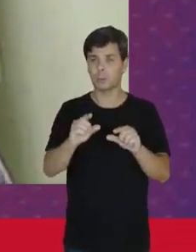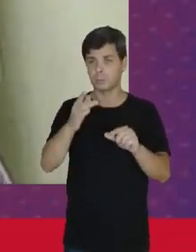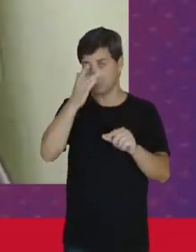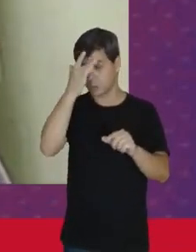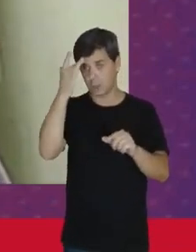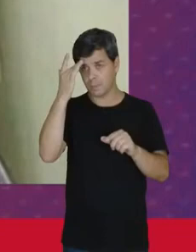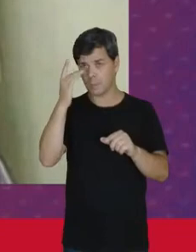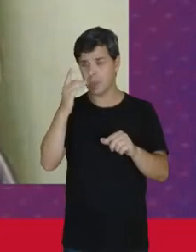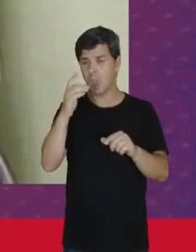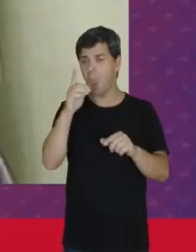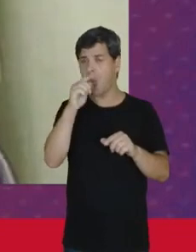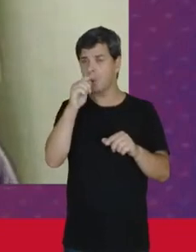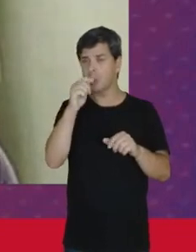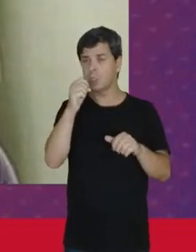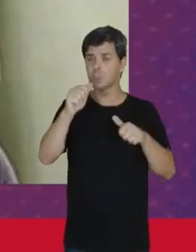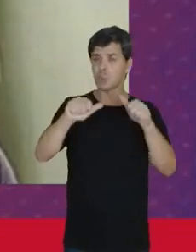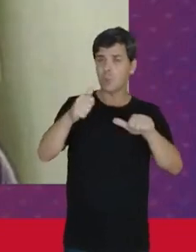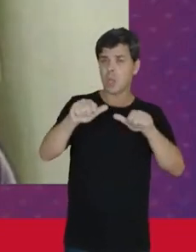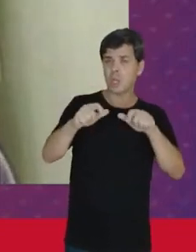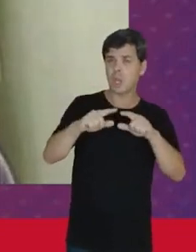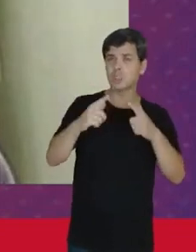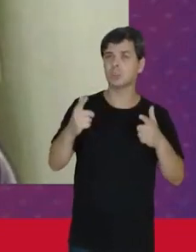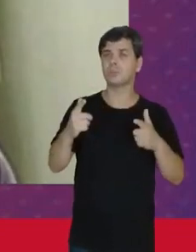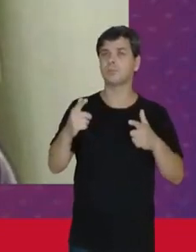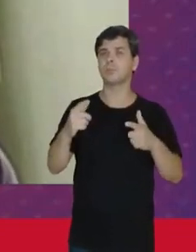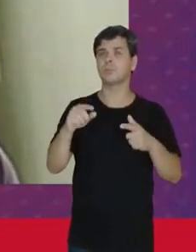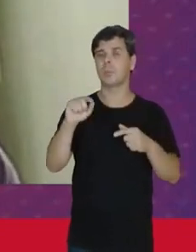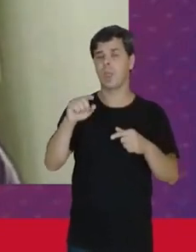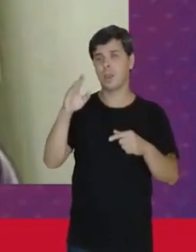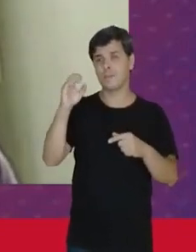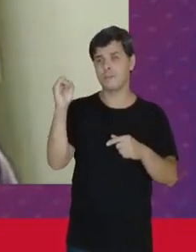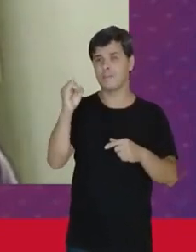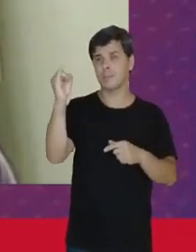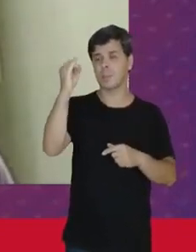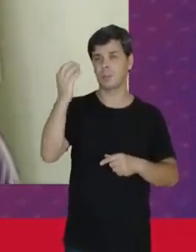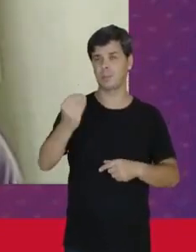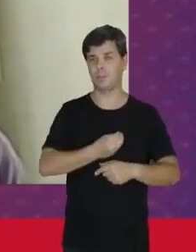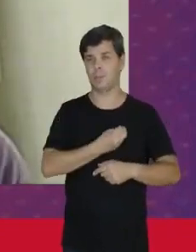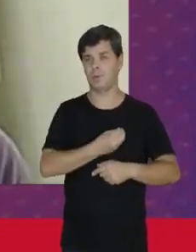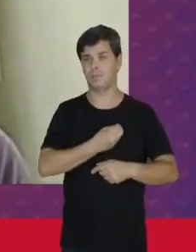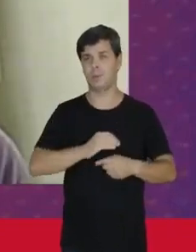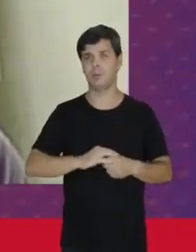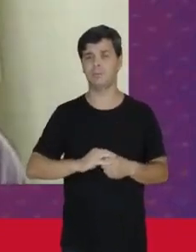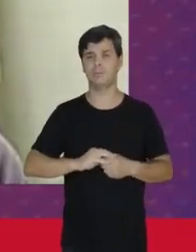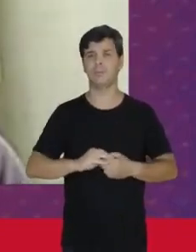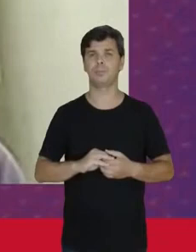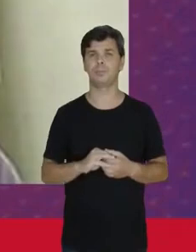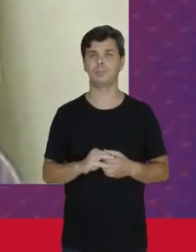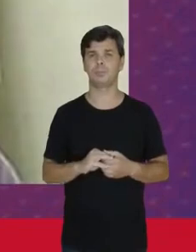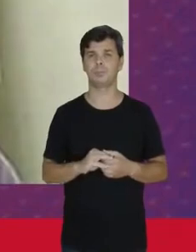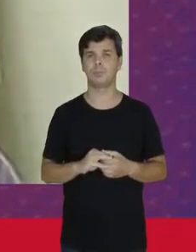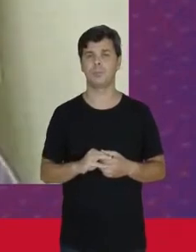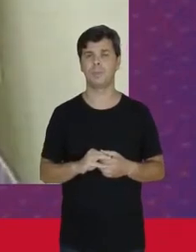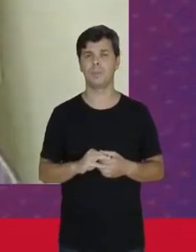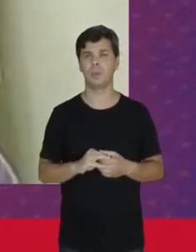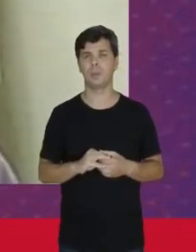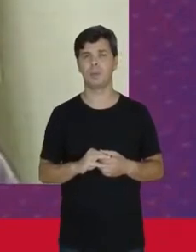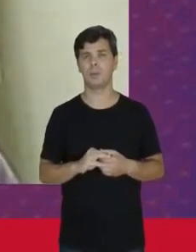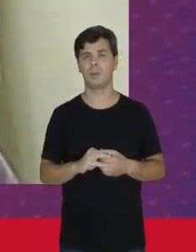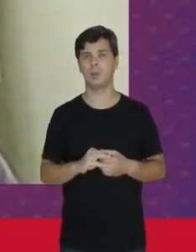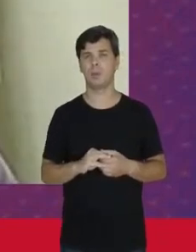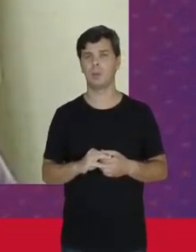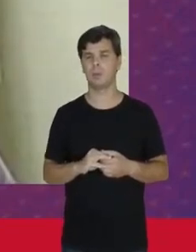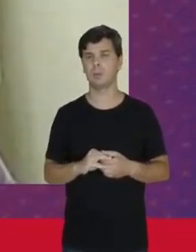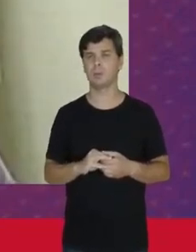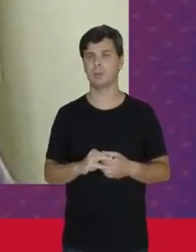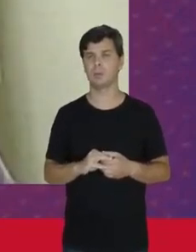né, água de qualidade, água que também é fundamental para a vida, né. E, para ir